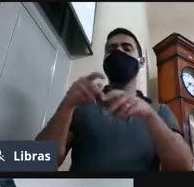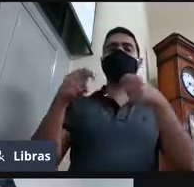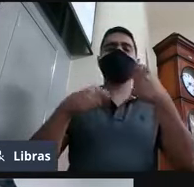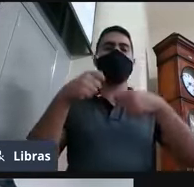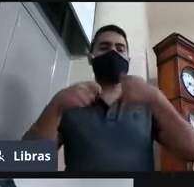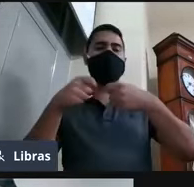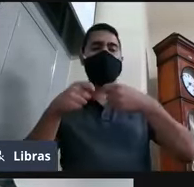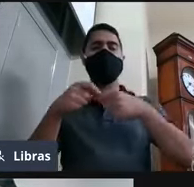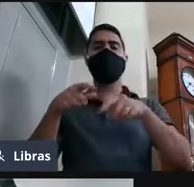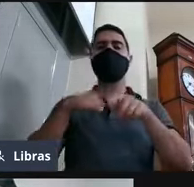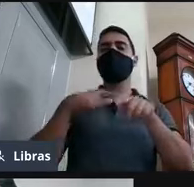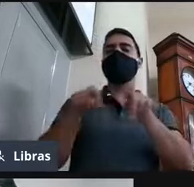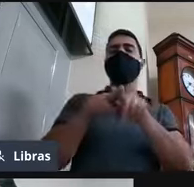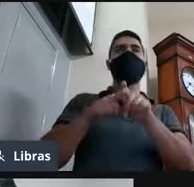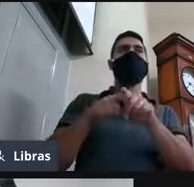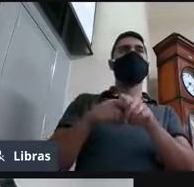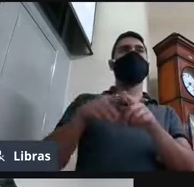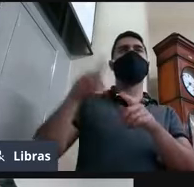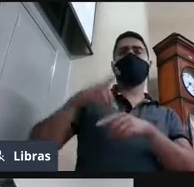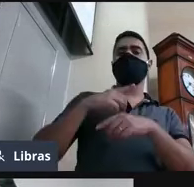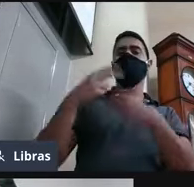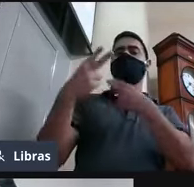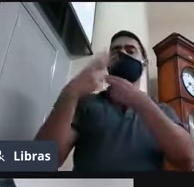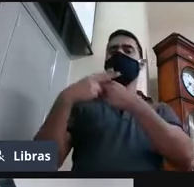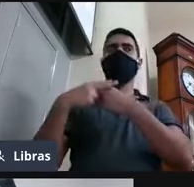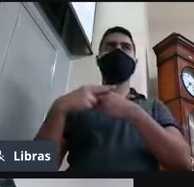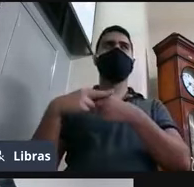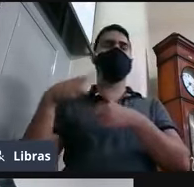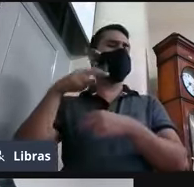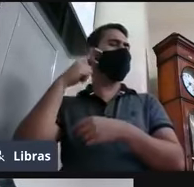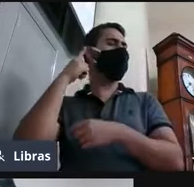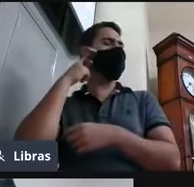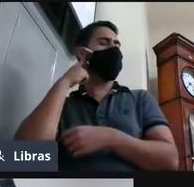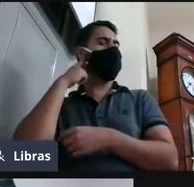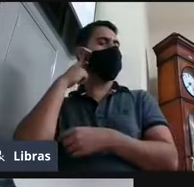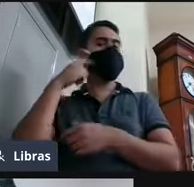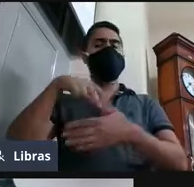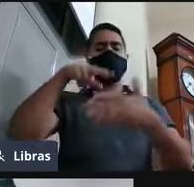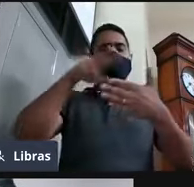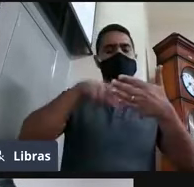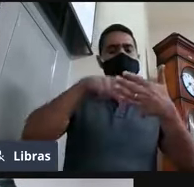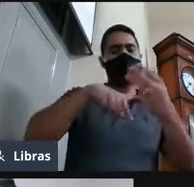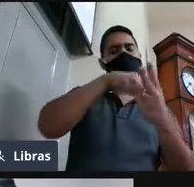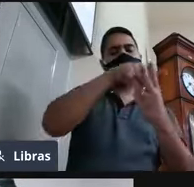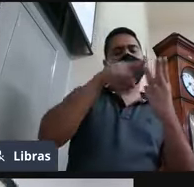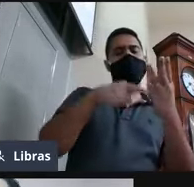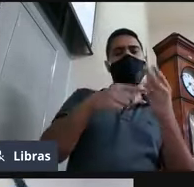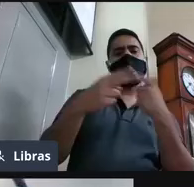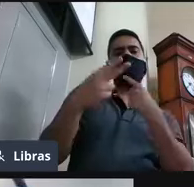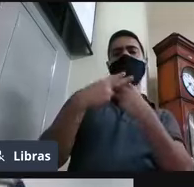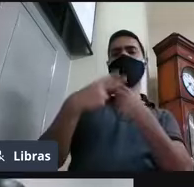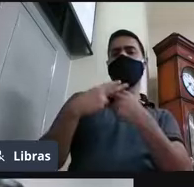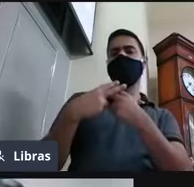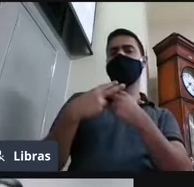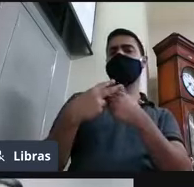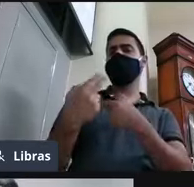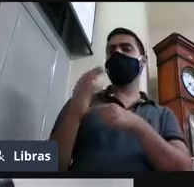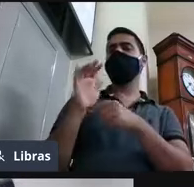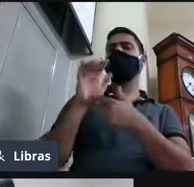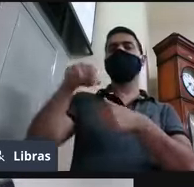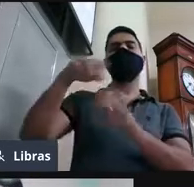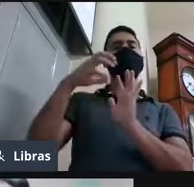ampla defesa. Eu acho que foi muito importante ouvir, nunca deixei de ouvir. Li as 3 defesas apresentadas aqui